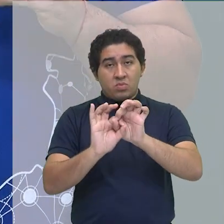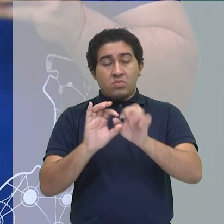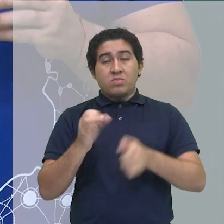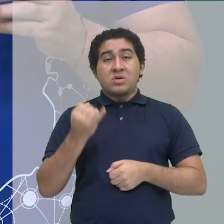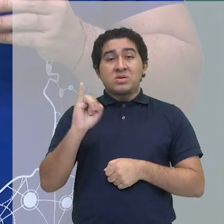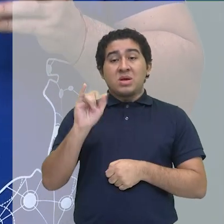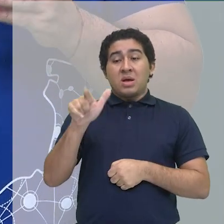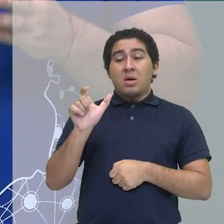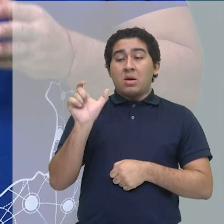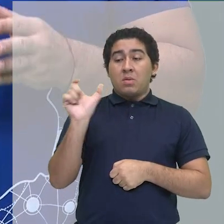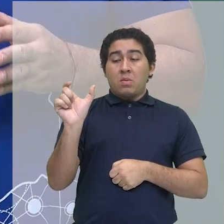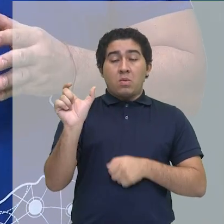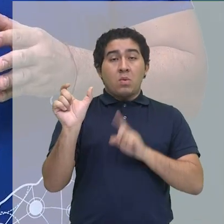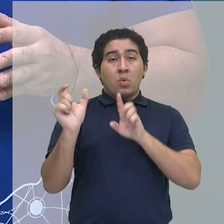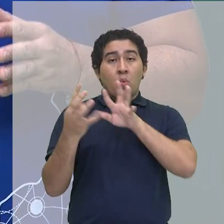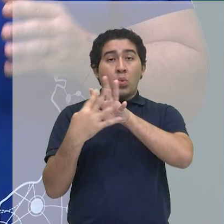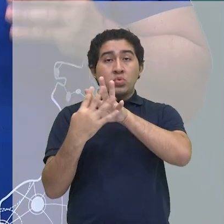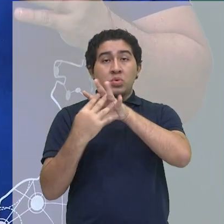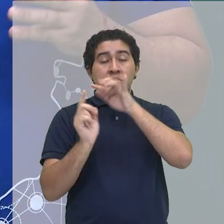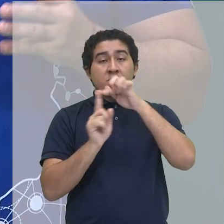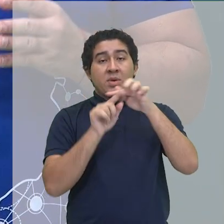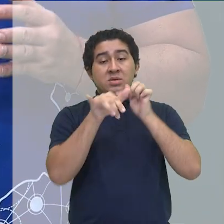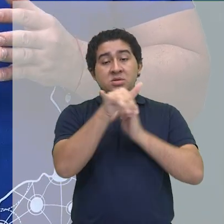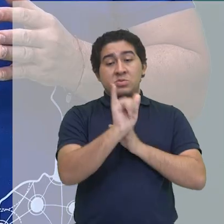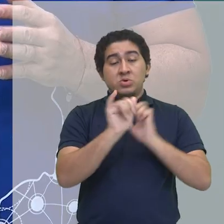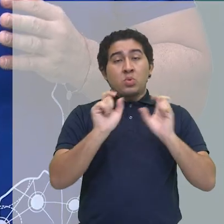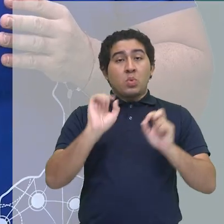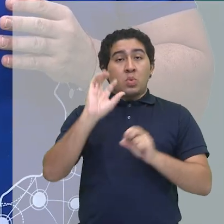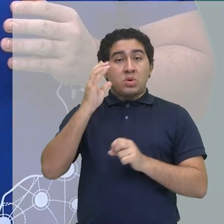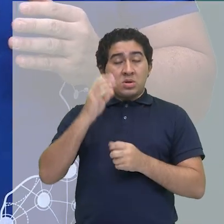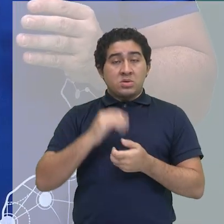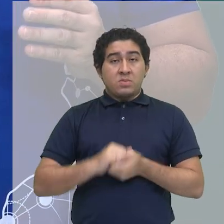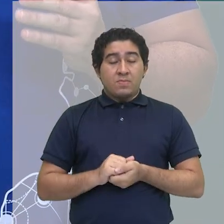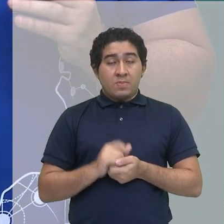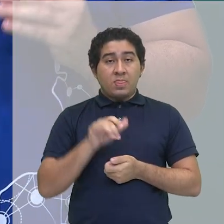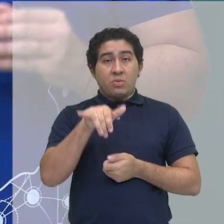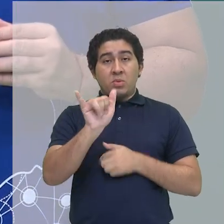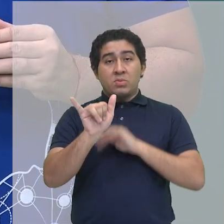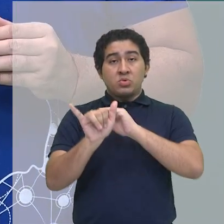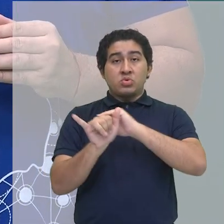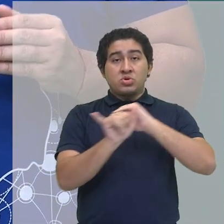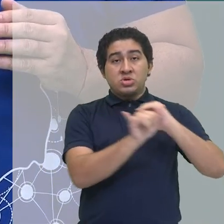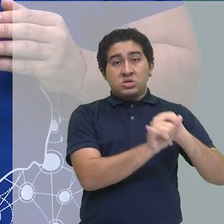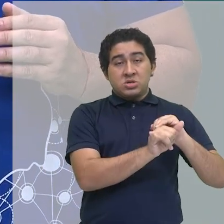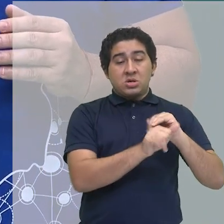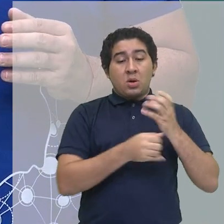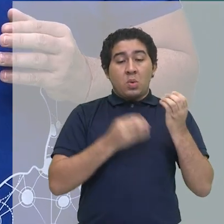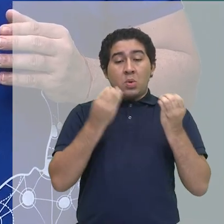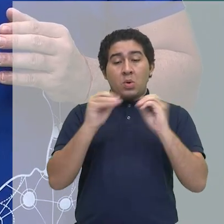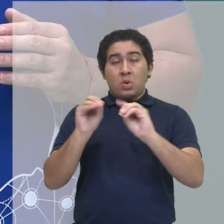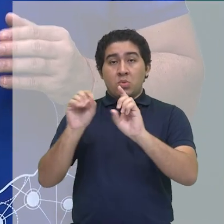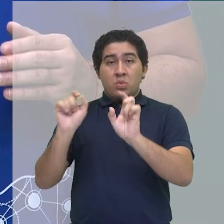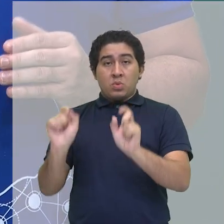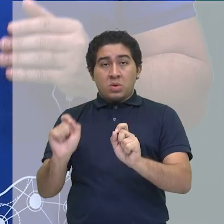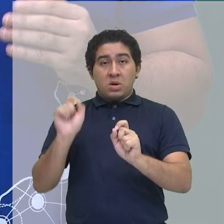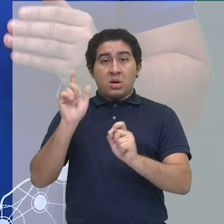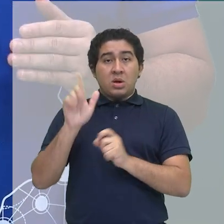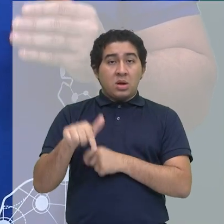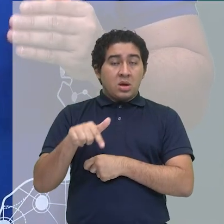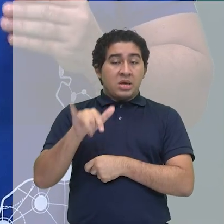em consoante y, o que eu vou fazer? Eu vou retirar o y e acrescentar